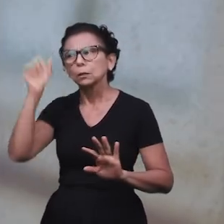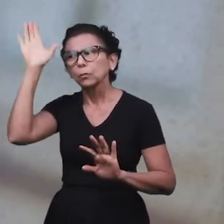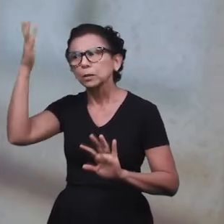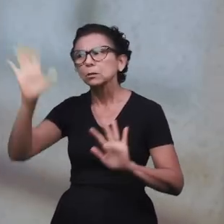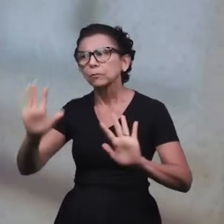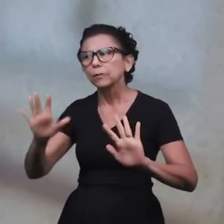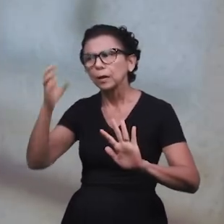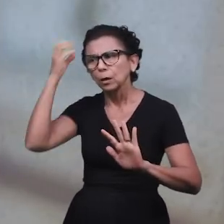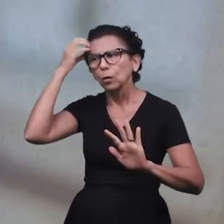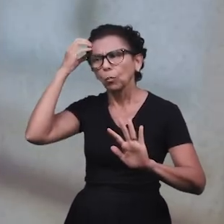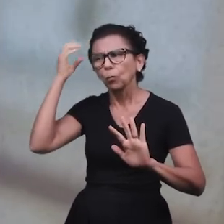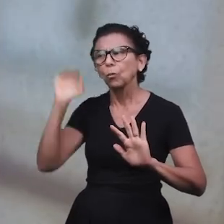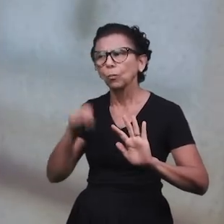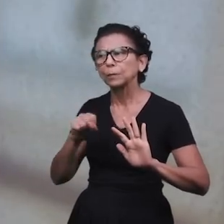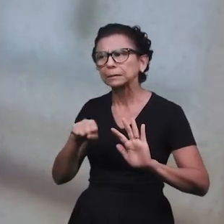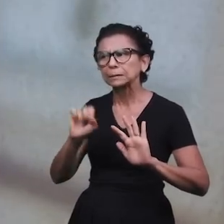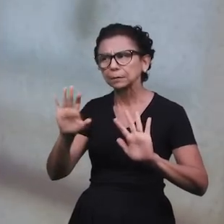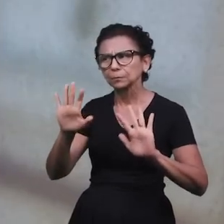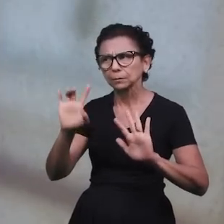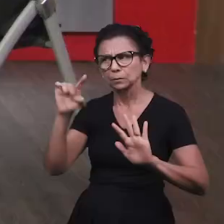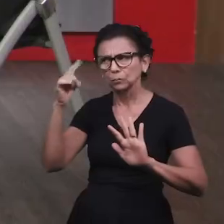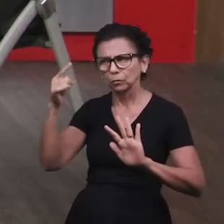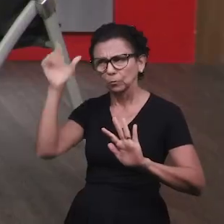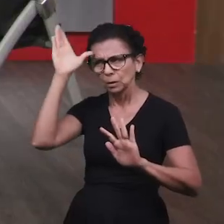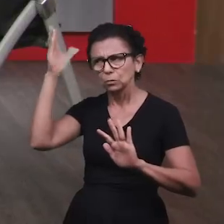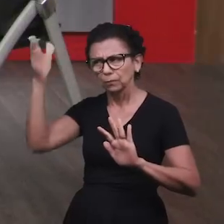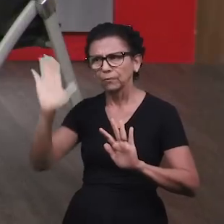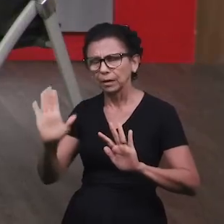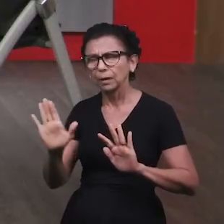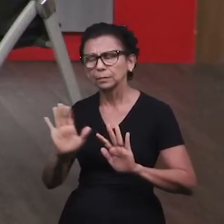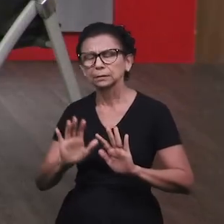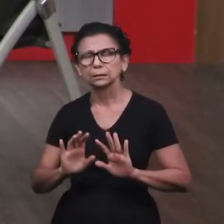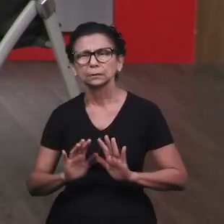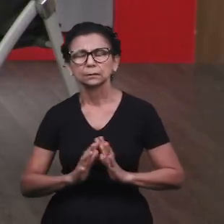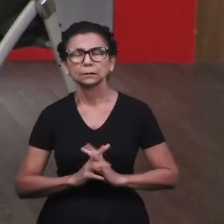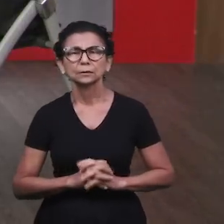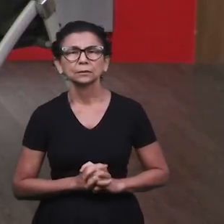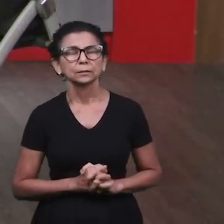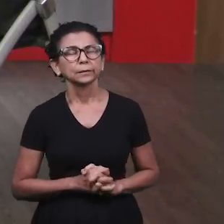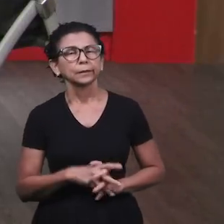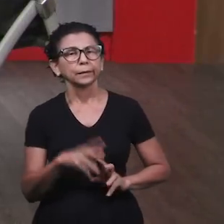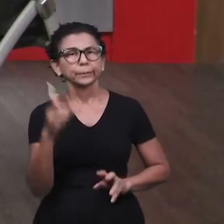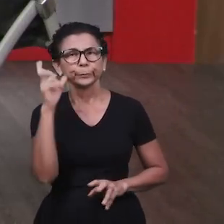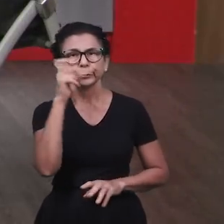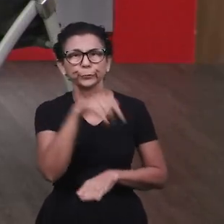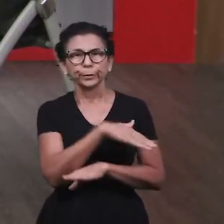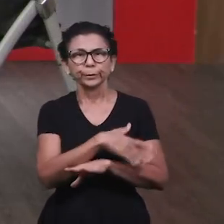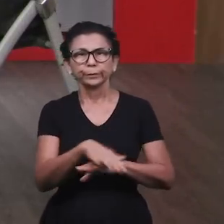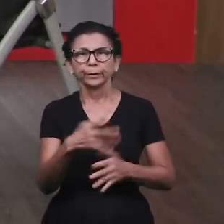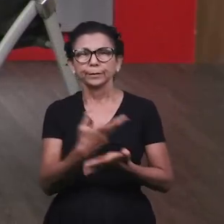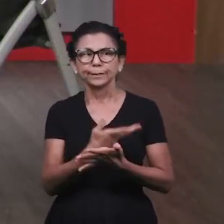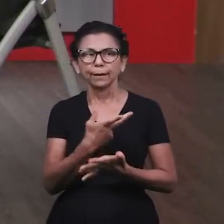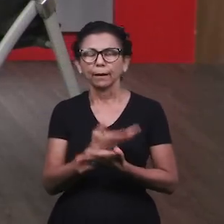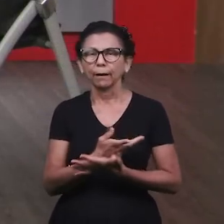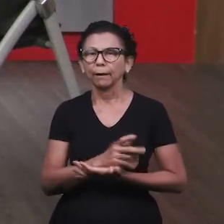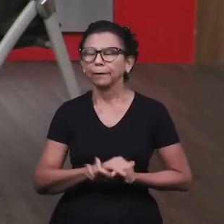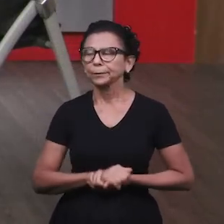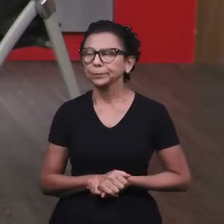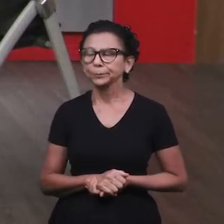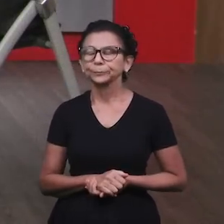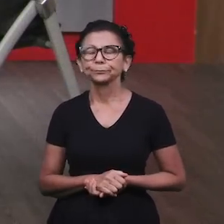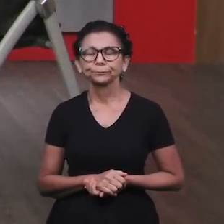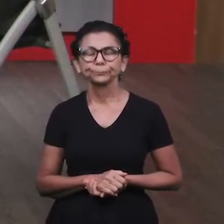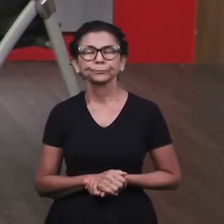pode deixar, e muitas vezes você não consegue. Não consegue mais nem, até dificuldade de localizar a pessoa. De localizar o conserto do seu carro. Então